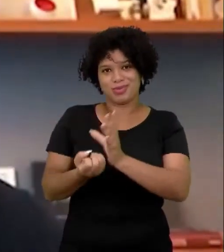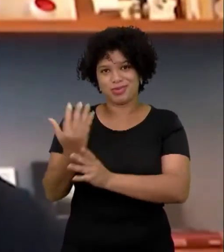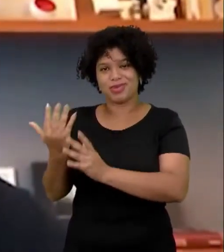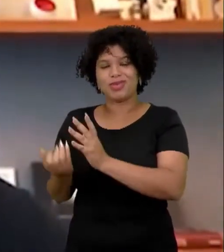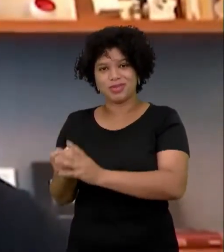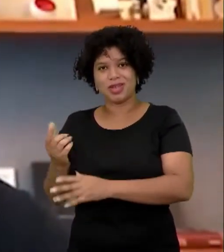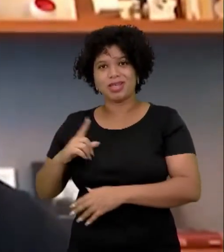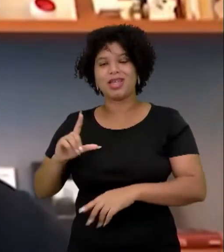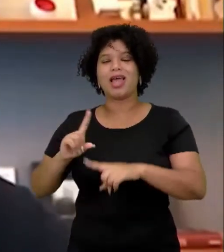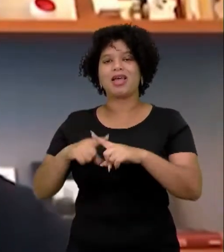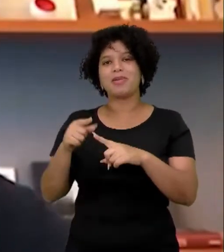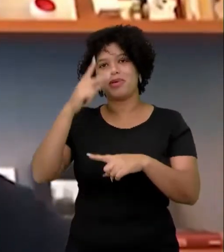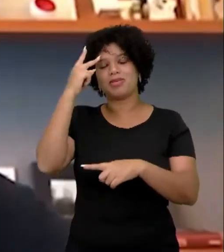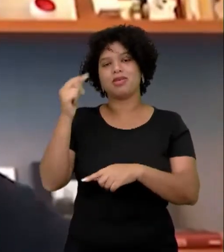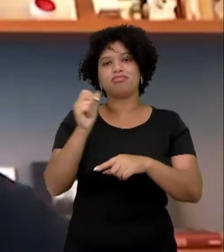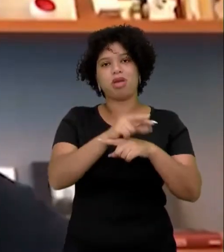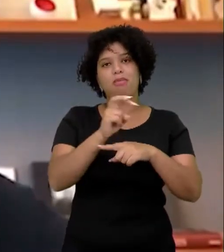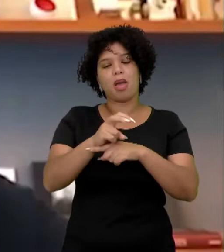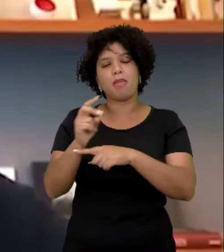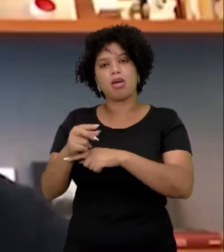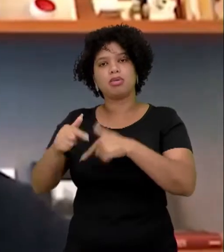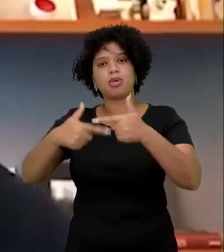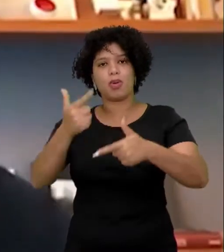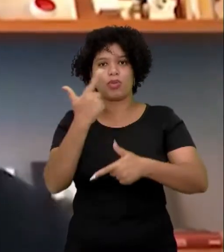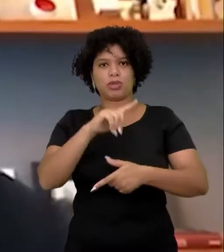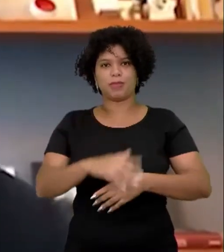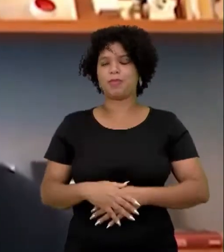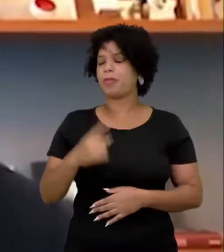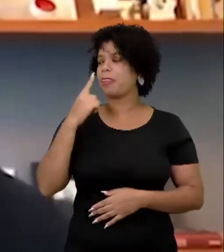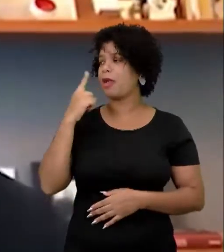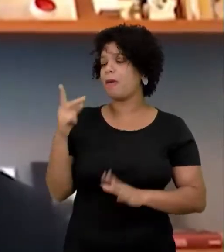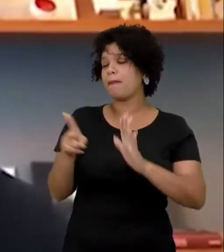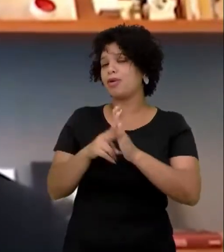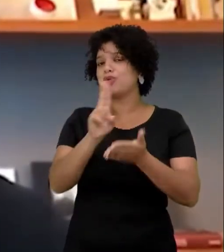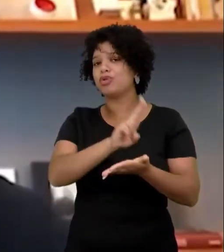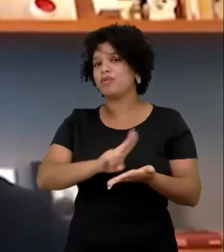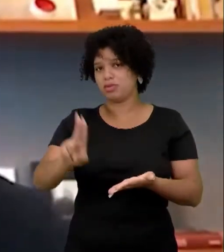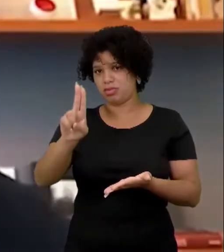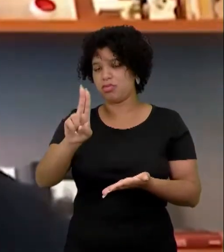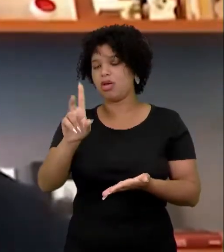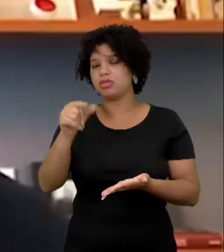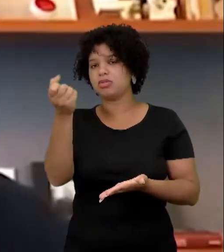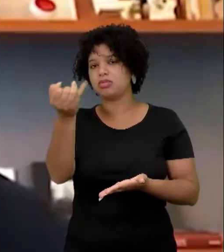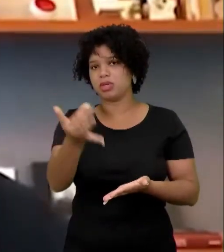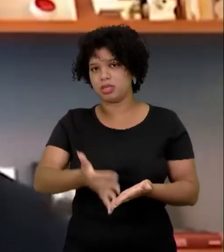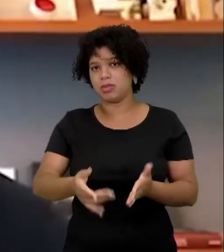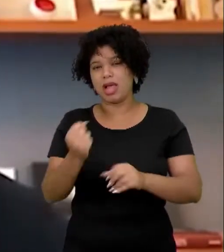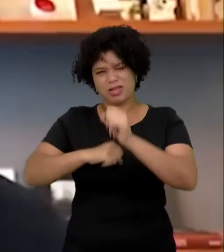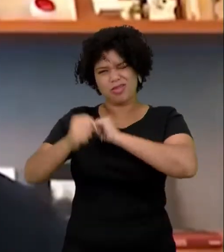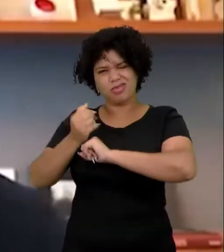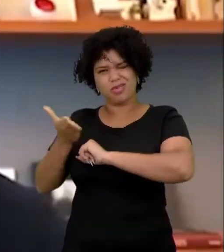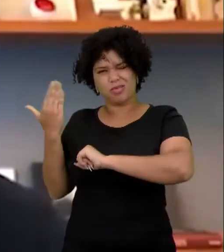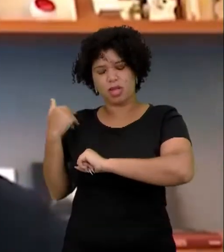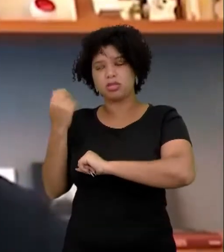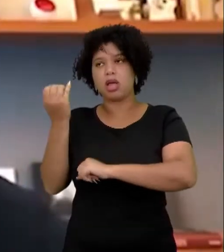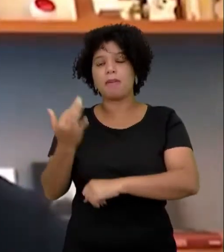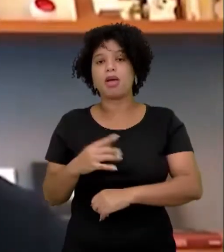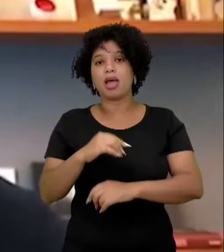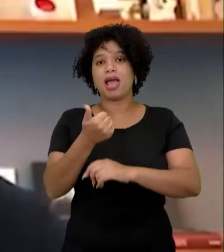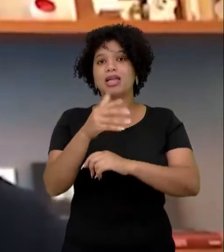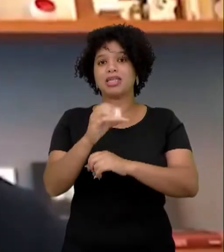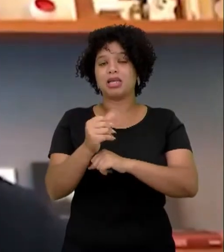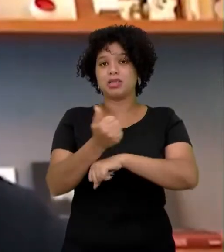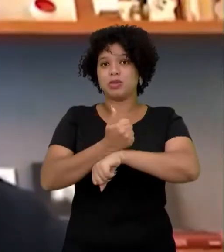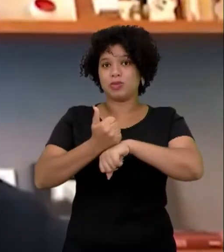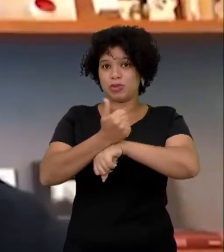que mais empregam. Um estudo do Fórum Econômico Mundial, também no ano passado, mostrou que das 10